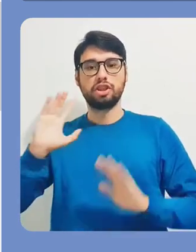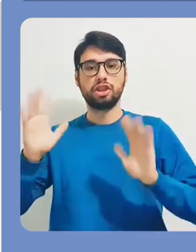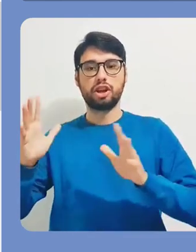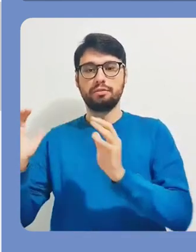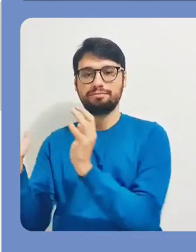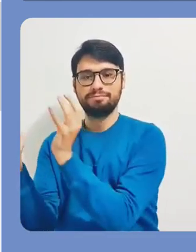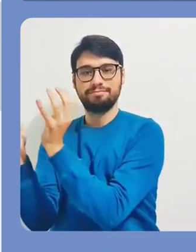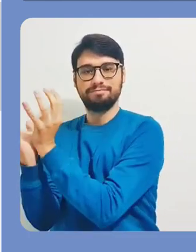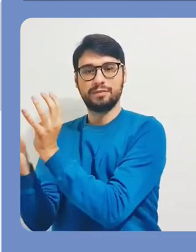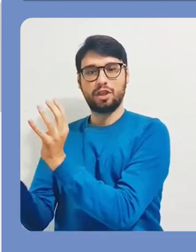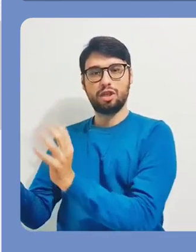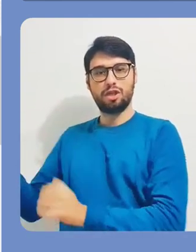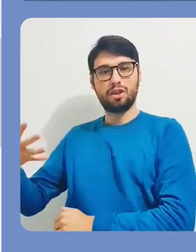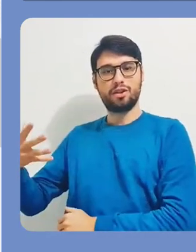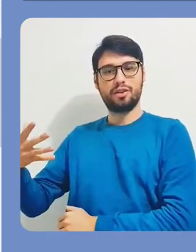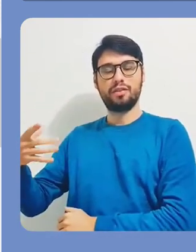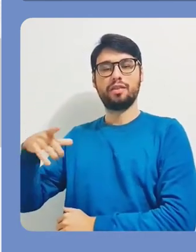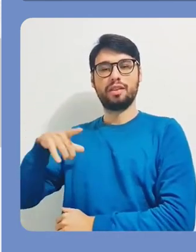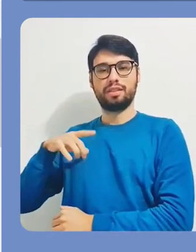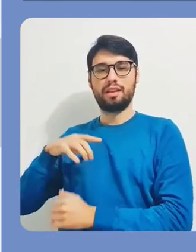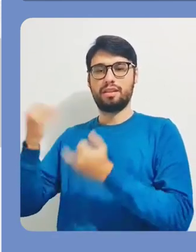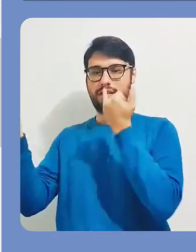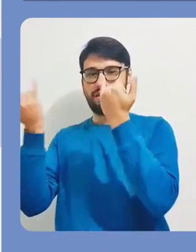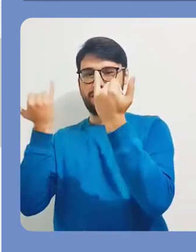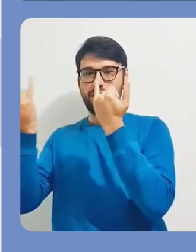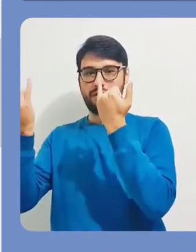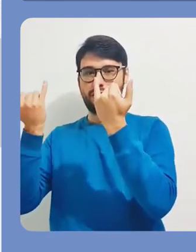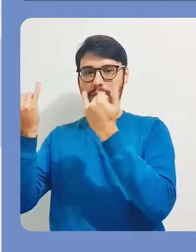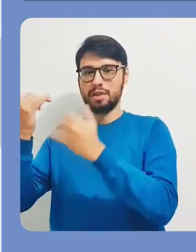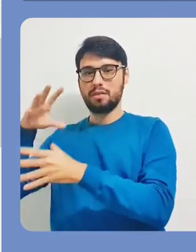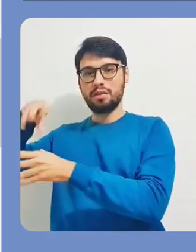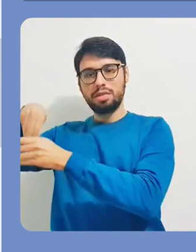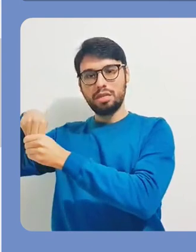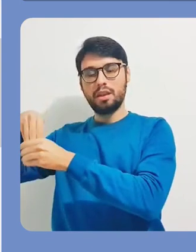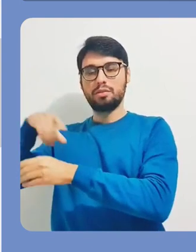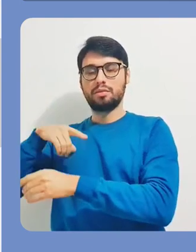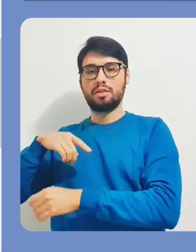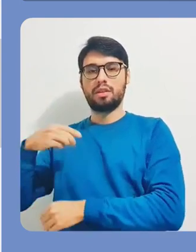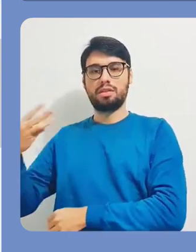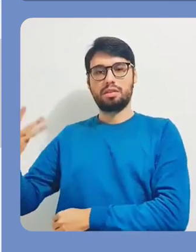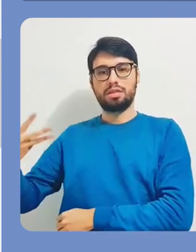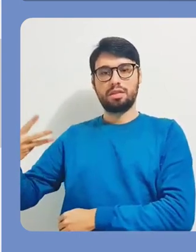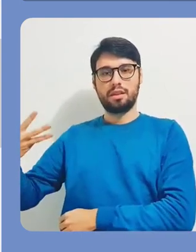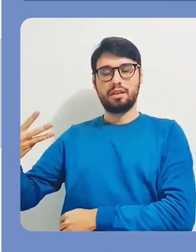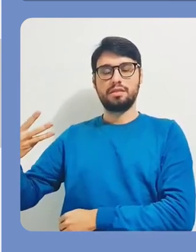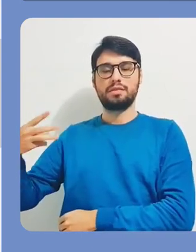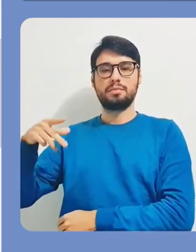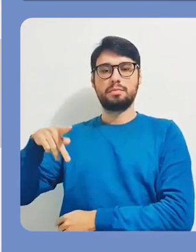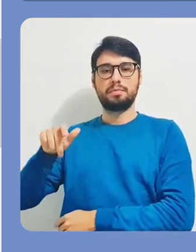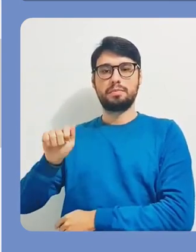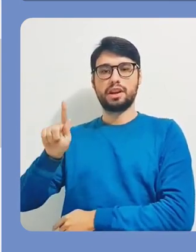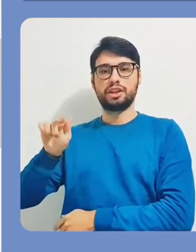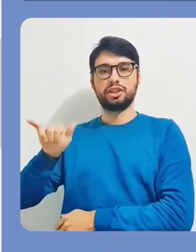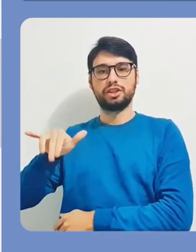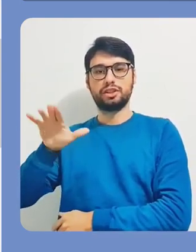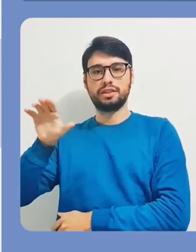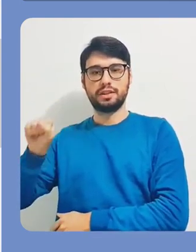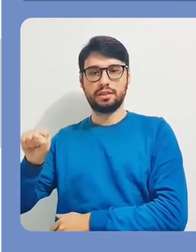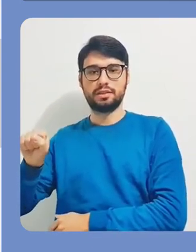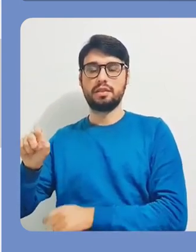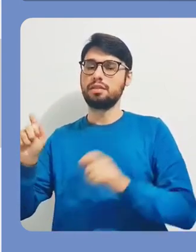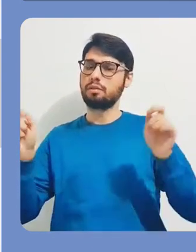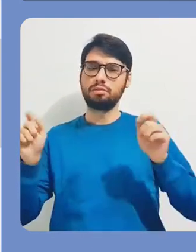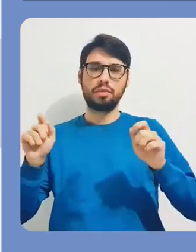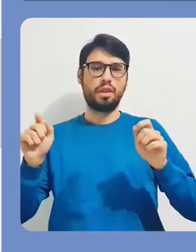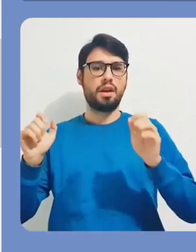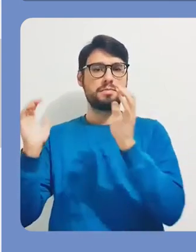Pronto, agora aqui na nossa página a gente já começa a verificar o menu de informações e eu vejo todas aquelas páginas que eu vinculei ao menu